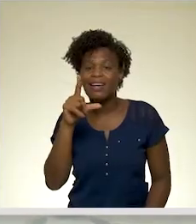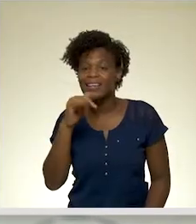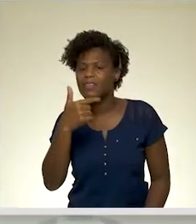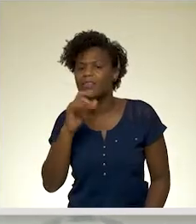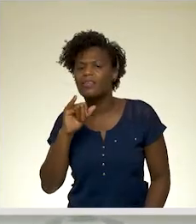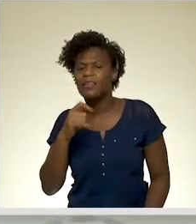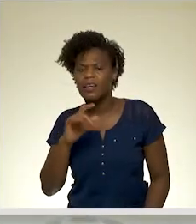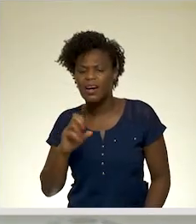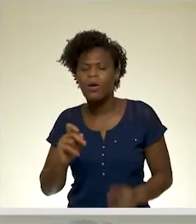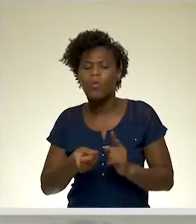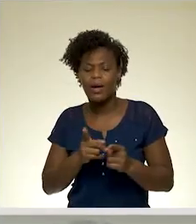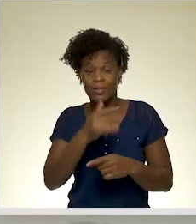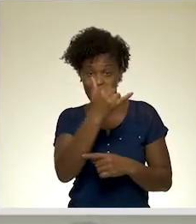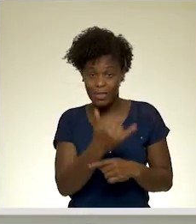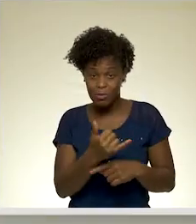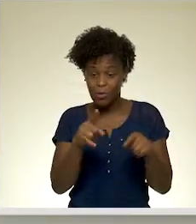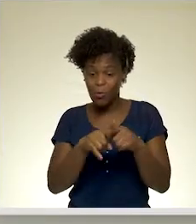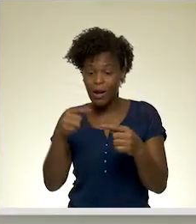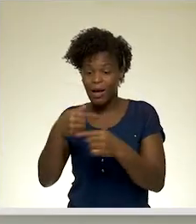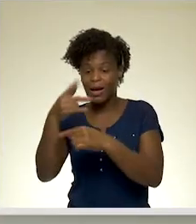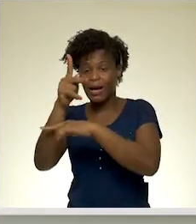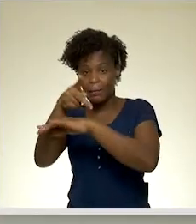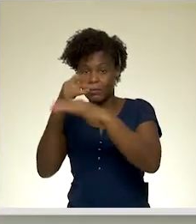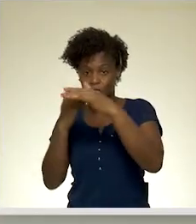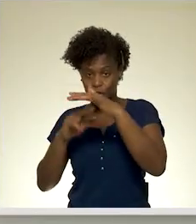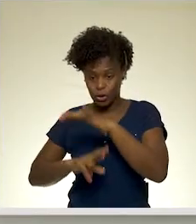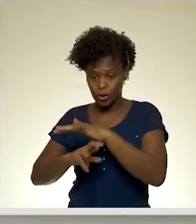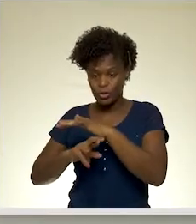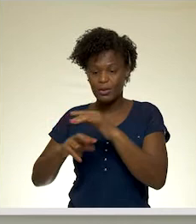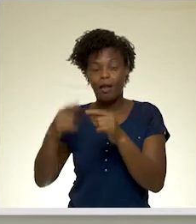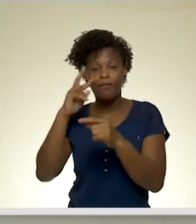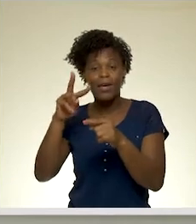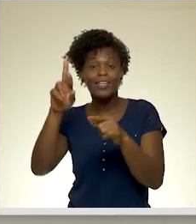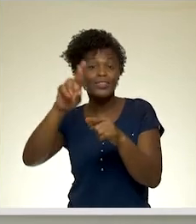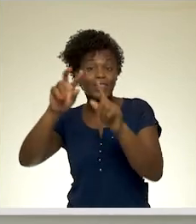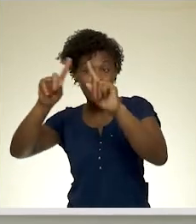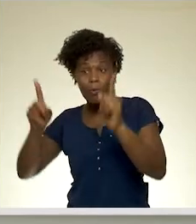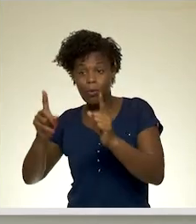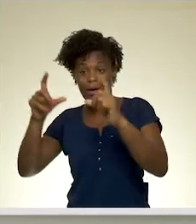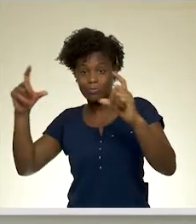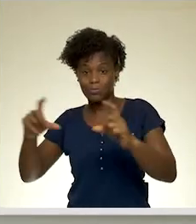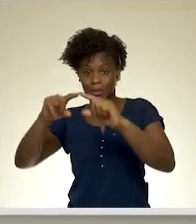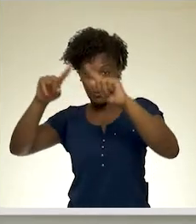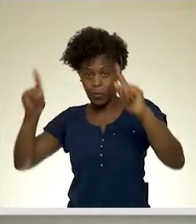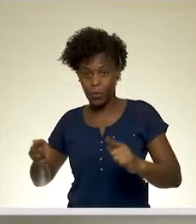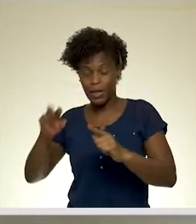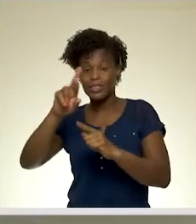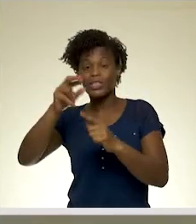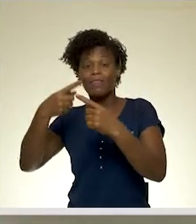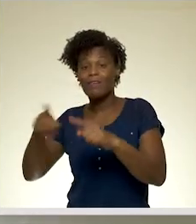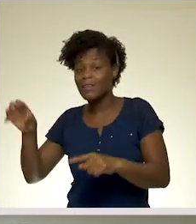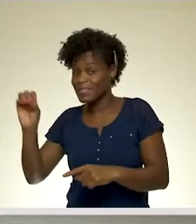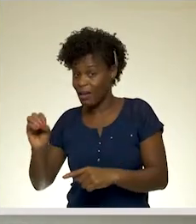Y igual a K sobre X, com X diferente de zero. Atenção!